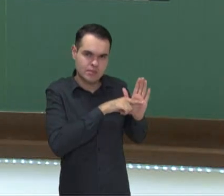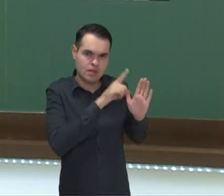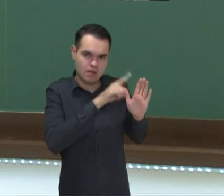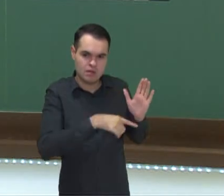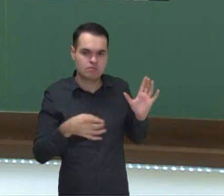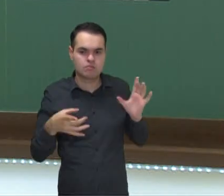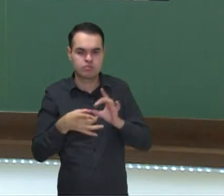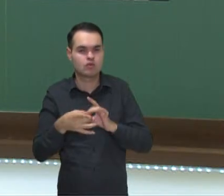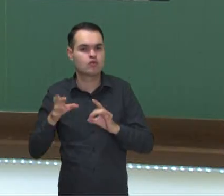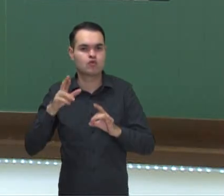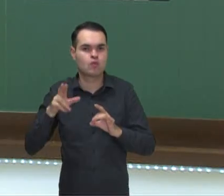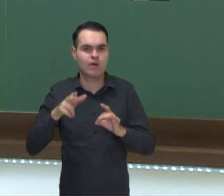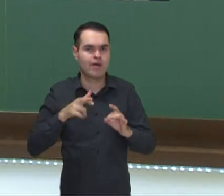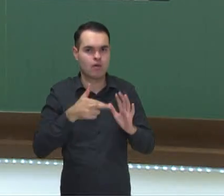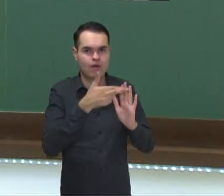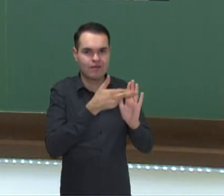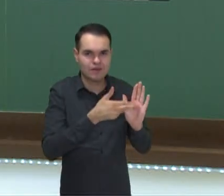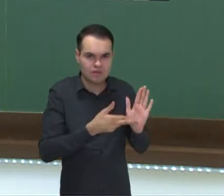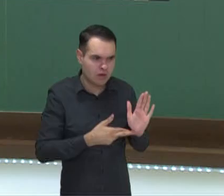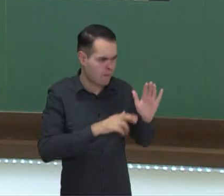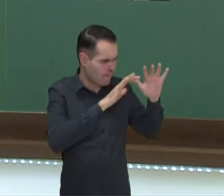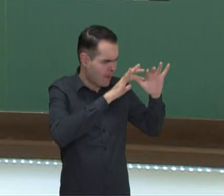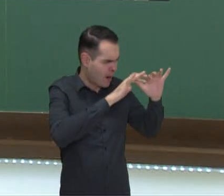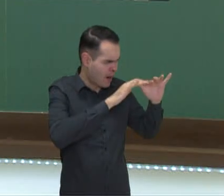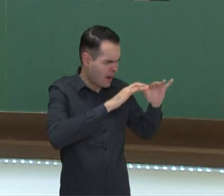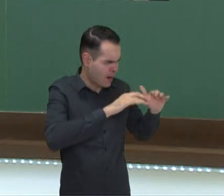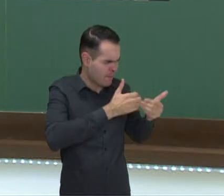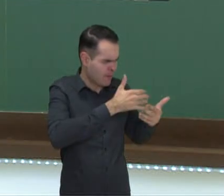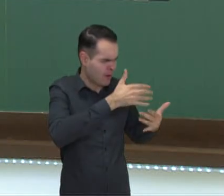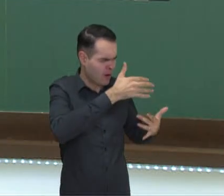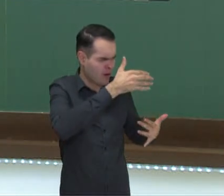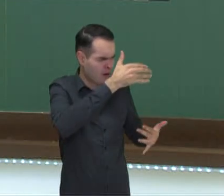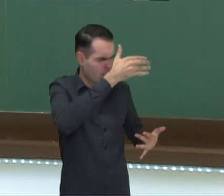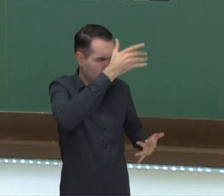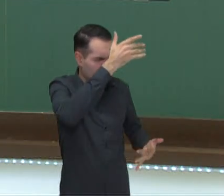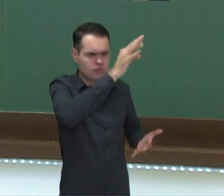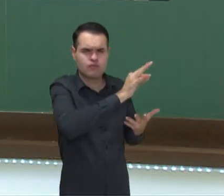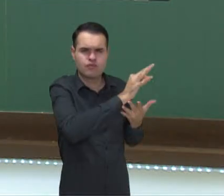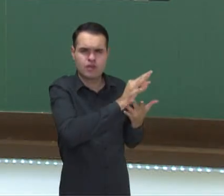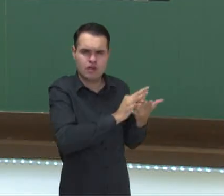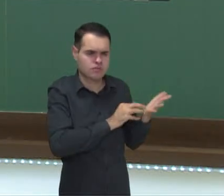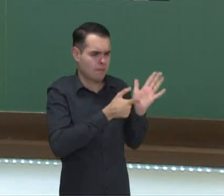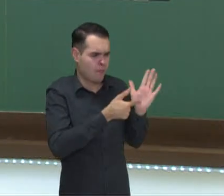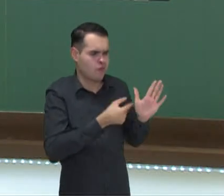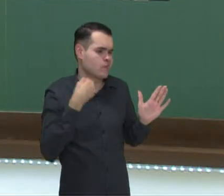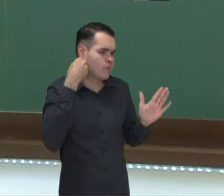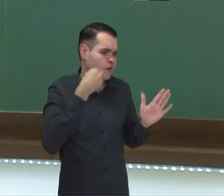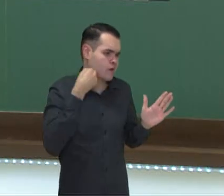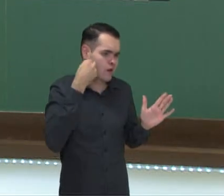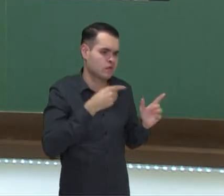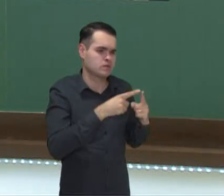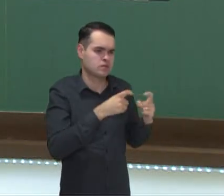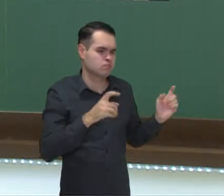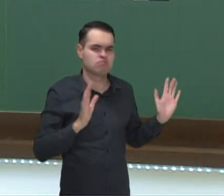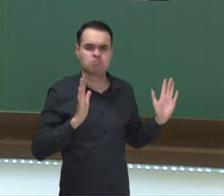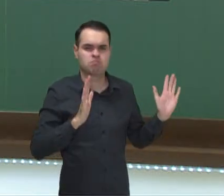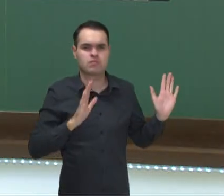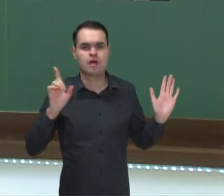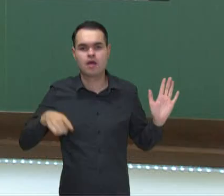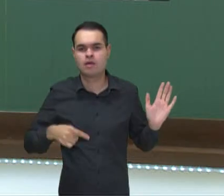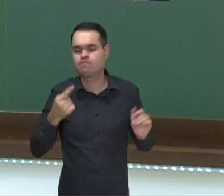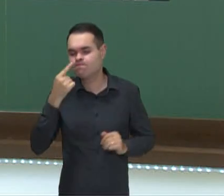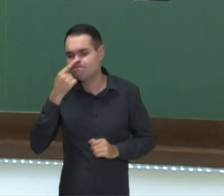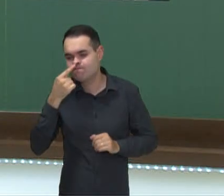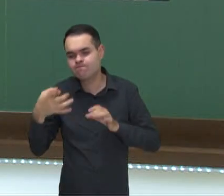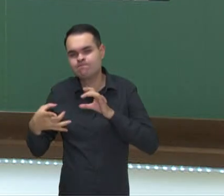não é um relatório, não é um texto que mostra um experimento, e sim algo que é próximo